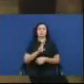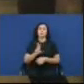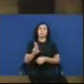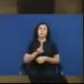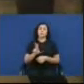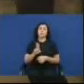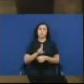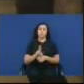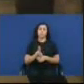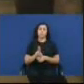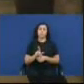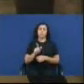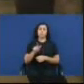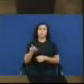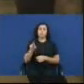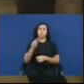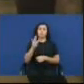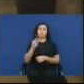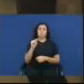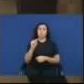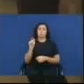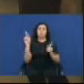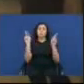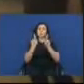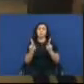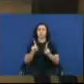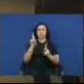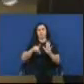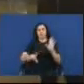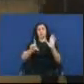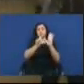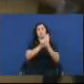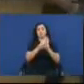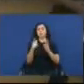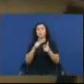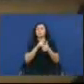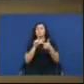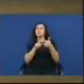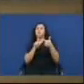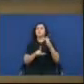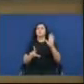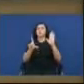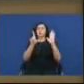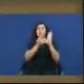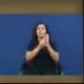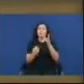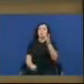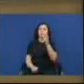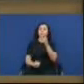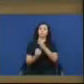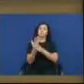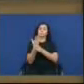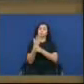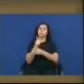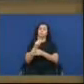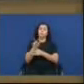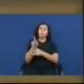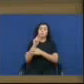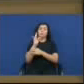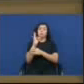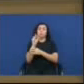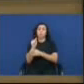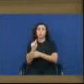nome Gruta da Paz é uma lei. Agora a outra, vereador Nilton, a outra institui a